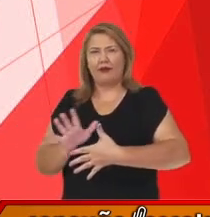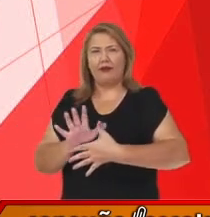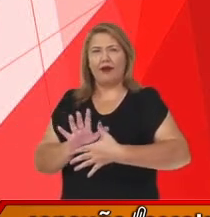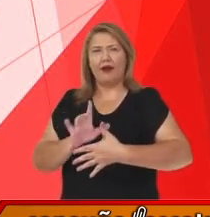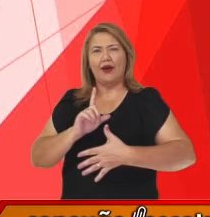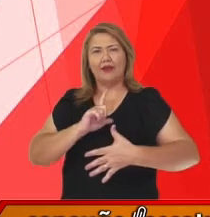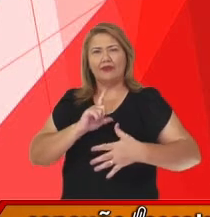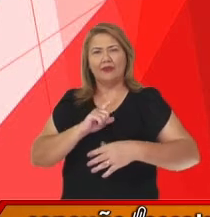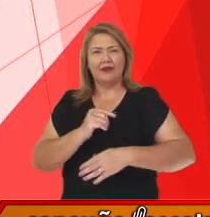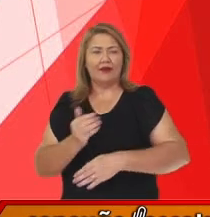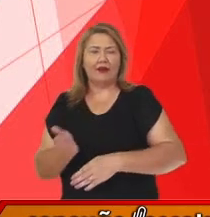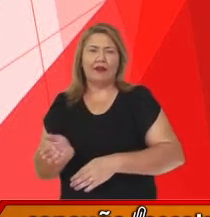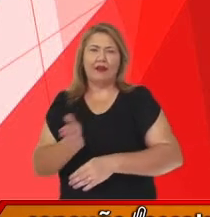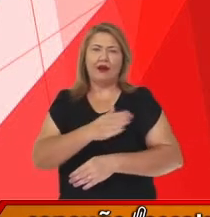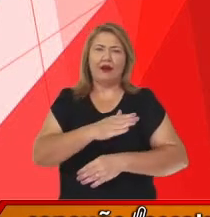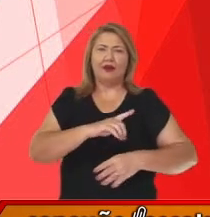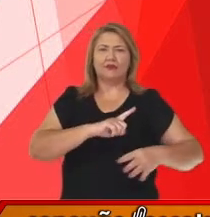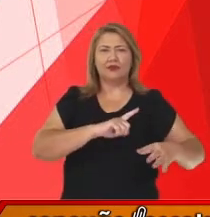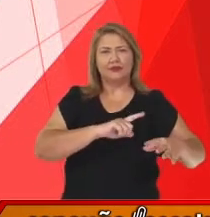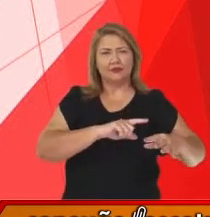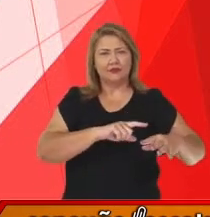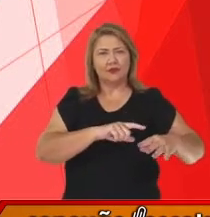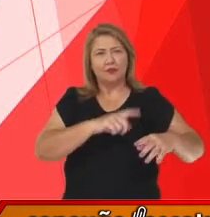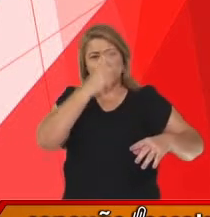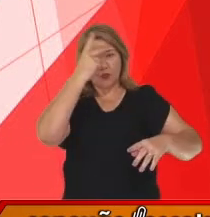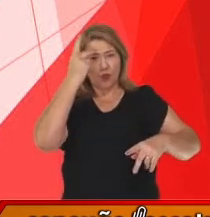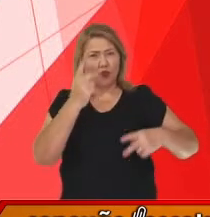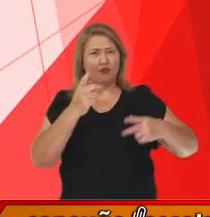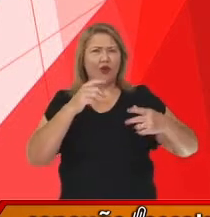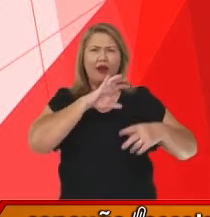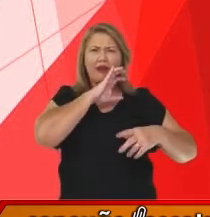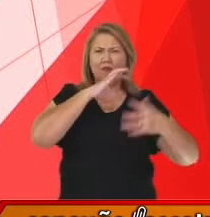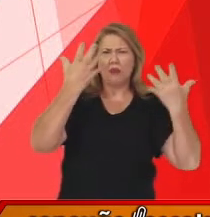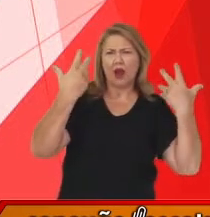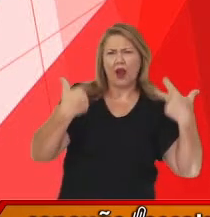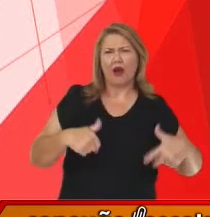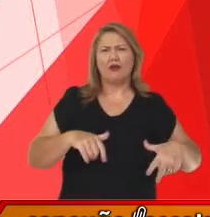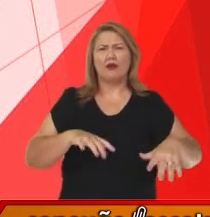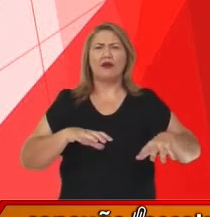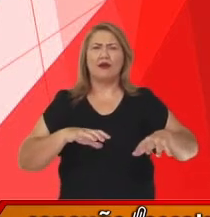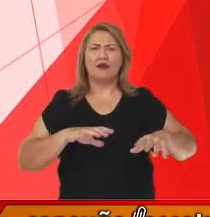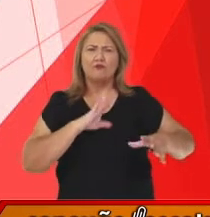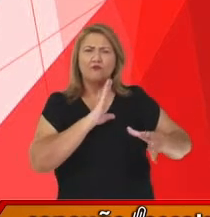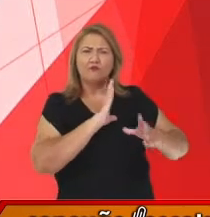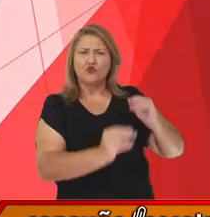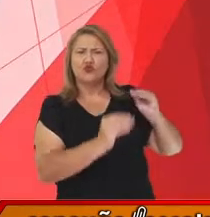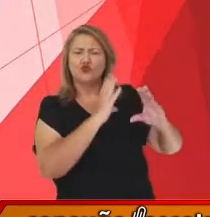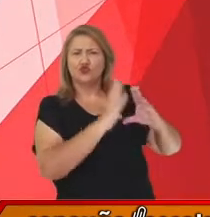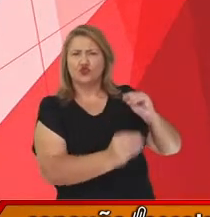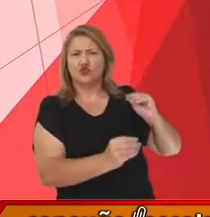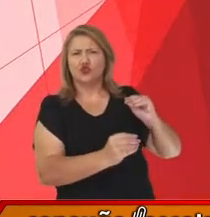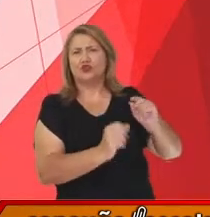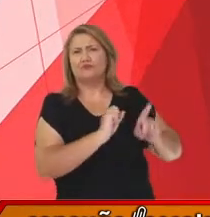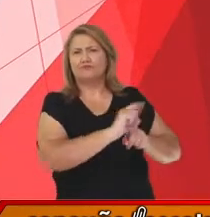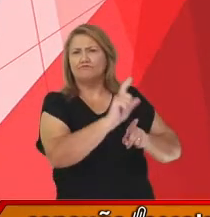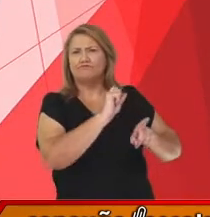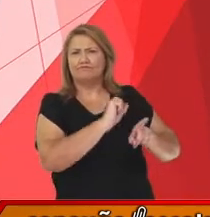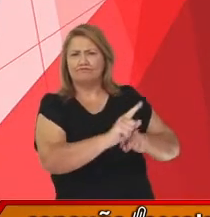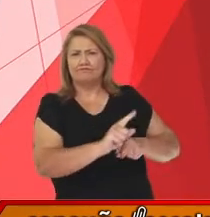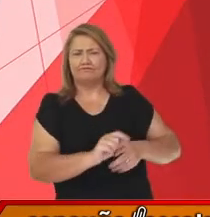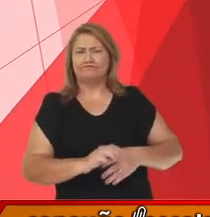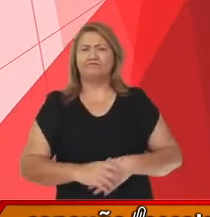Por outro lado, os povos nativos e animais selvagens são afugentados.